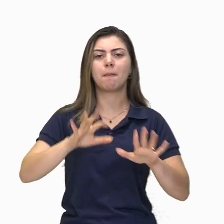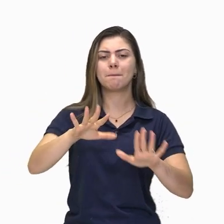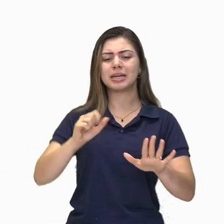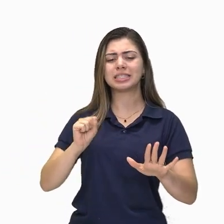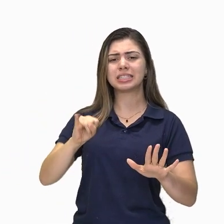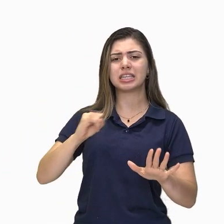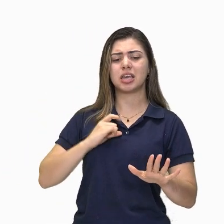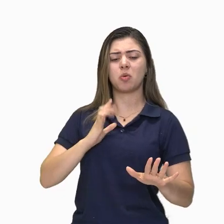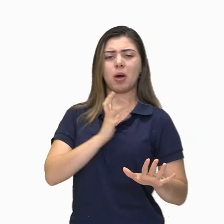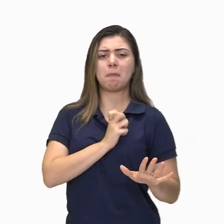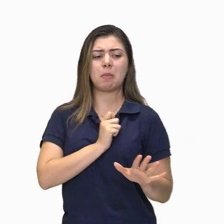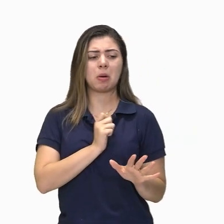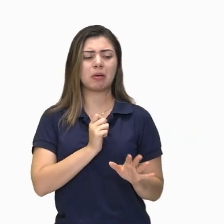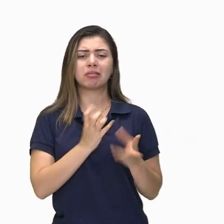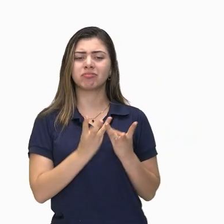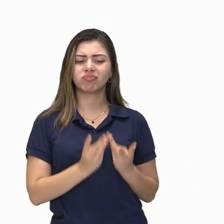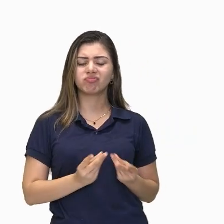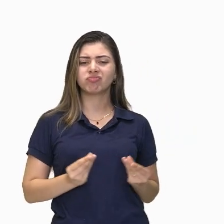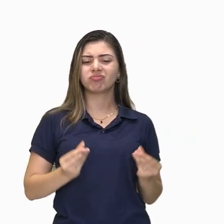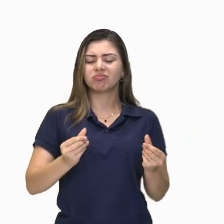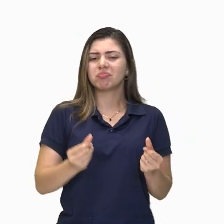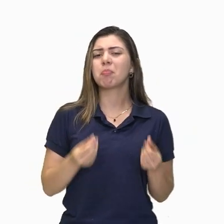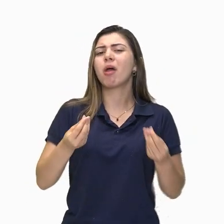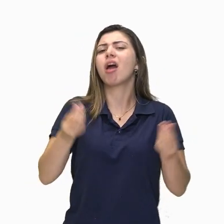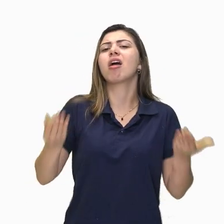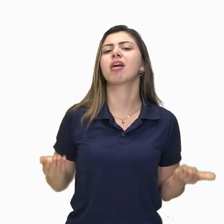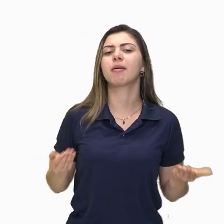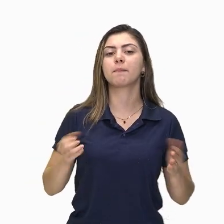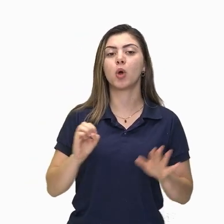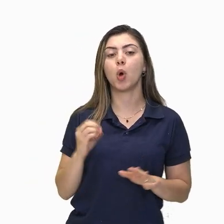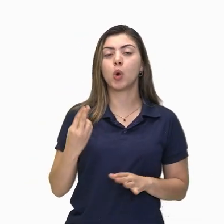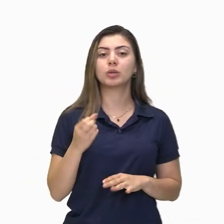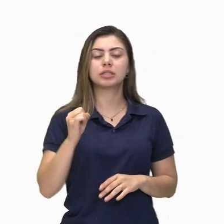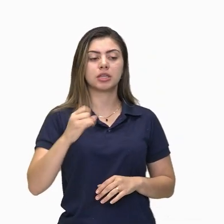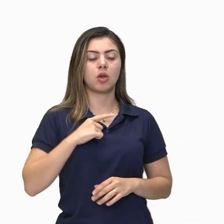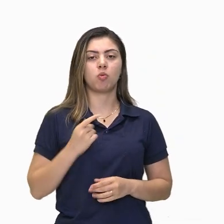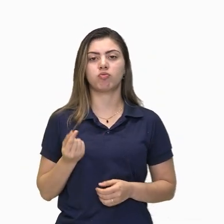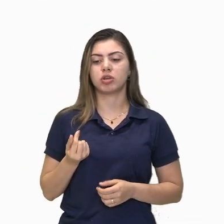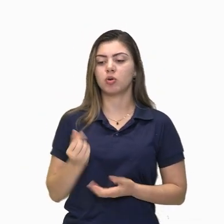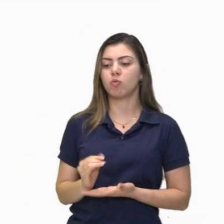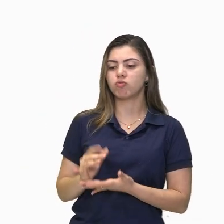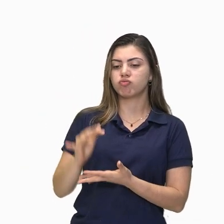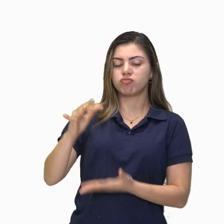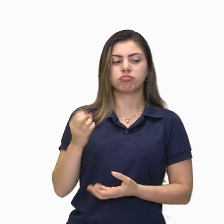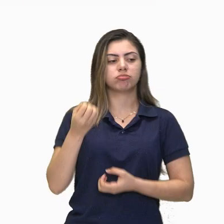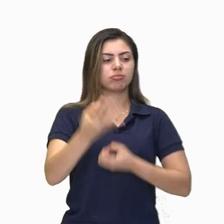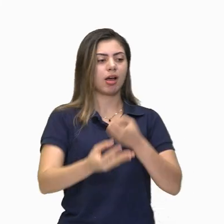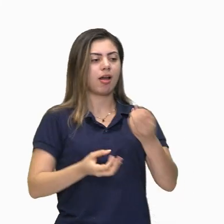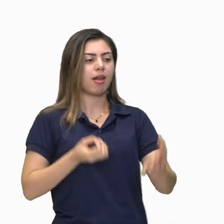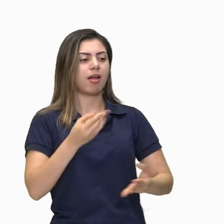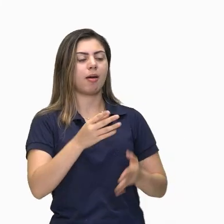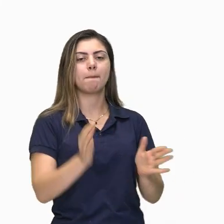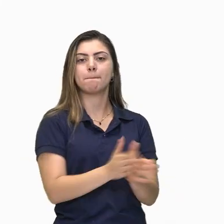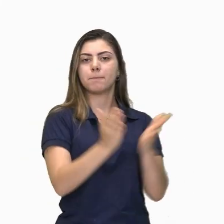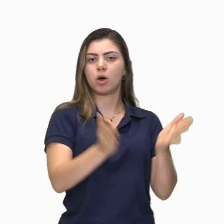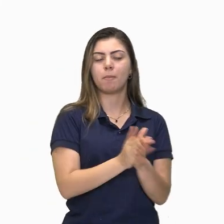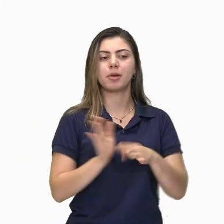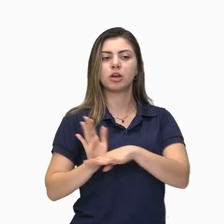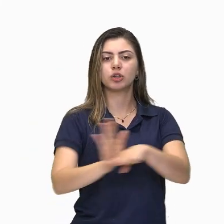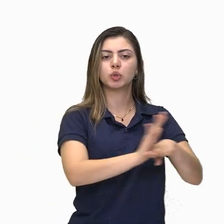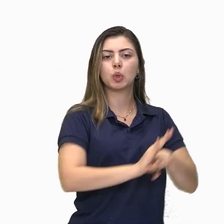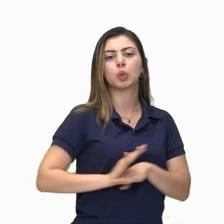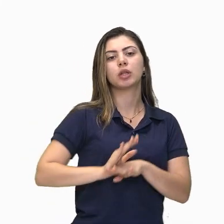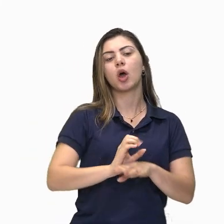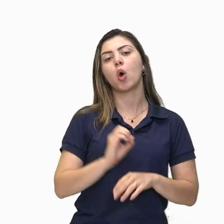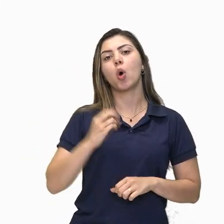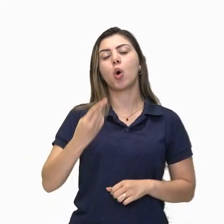seria. E ainda que distribuísse toda a minha fortuna para sustento dos pobres, e ainda que entregasse o meu